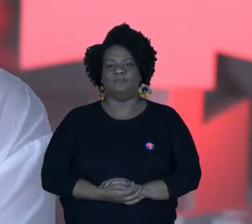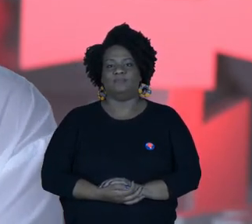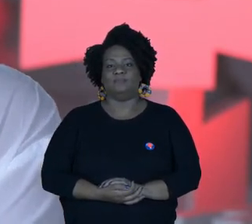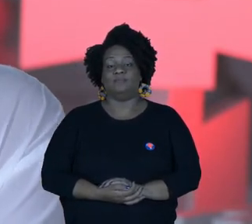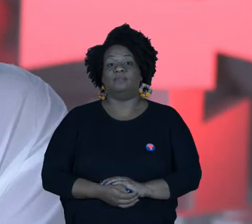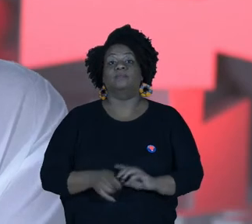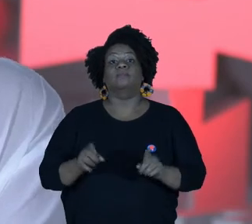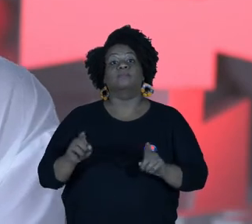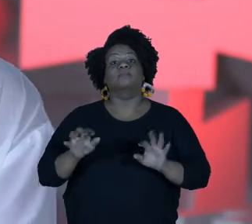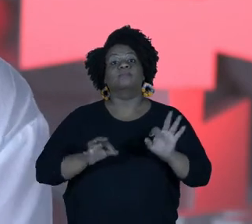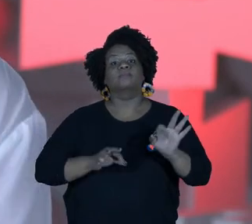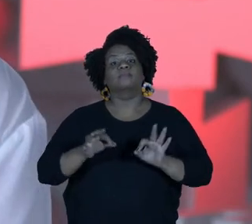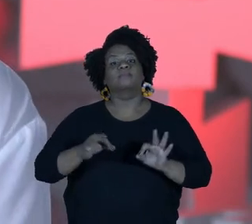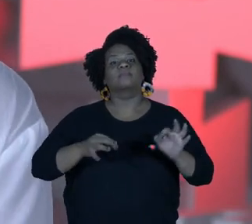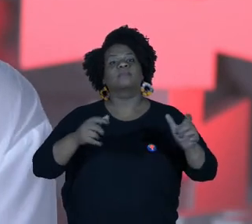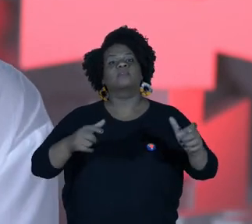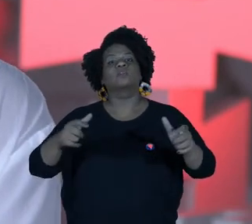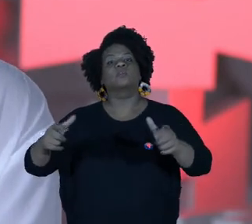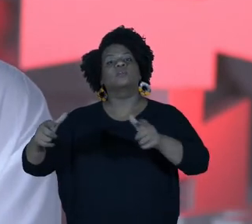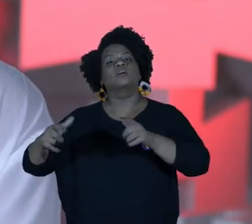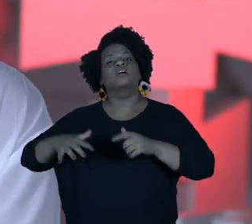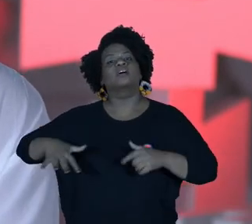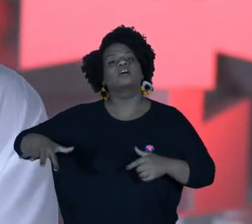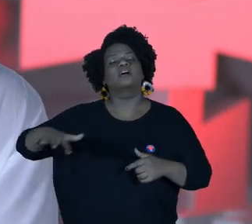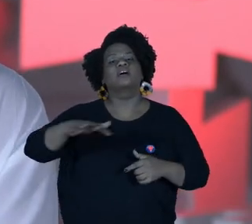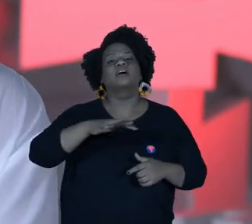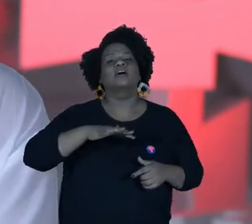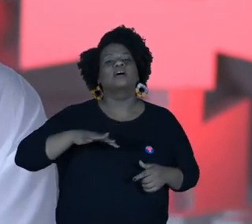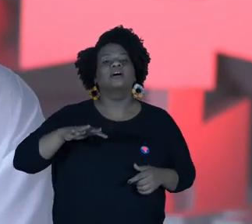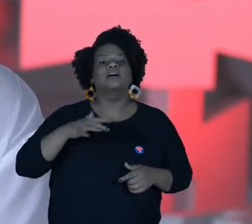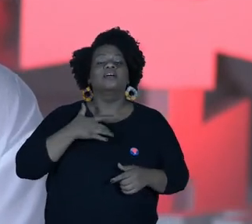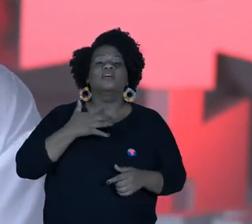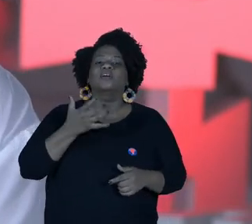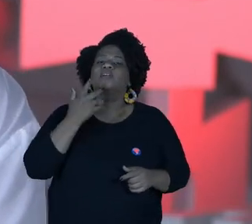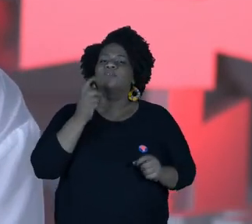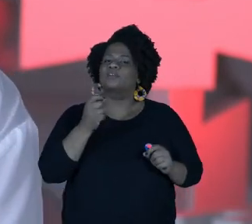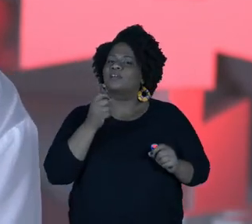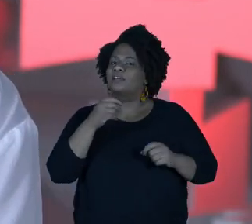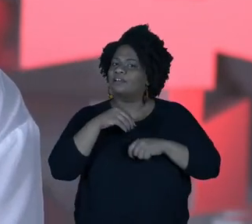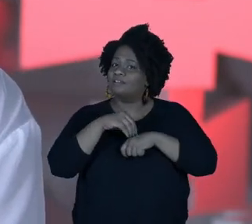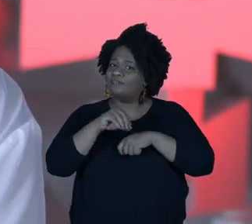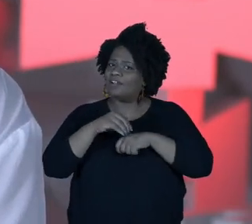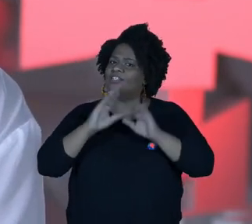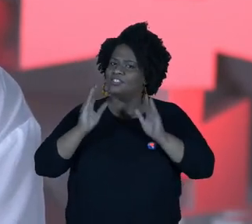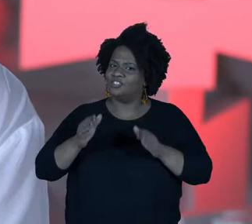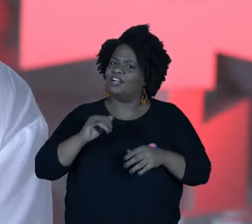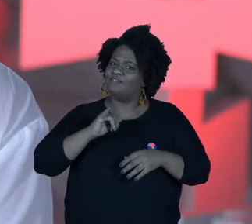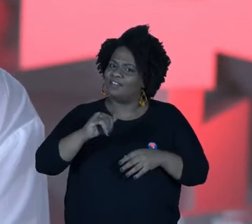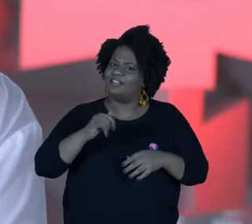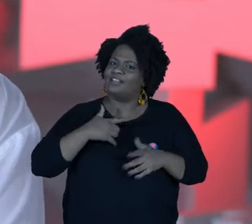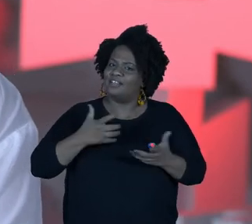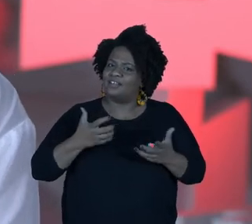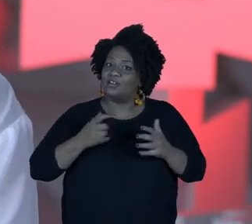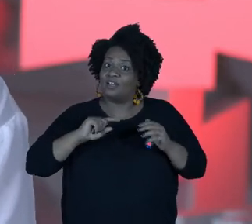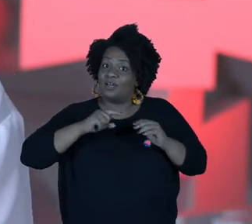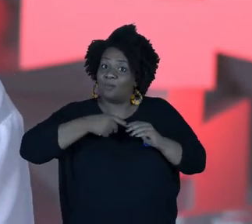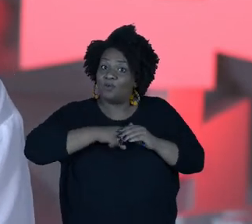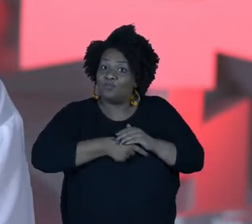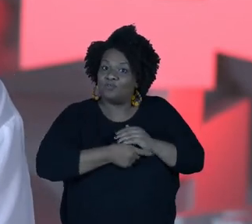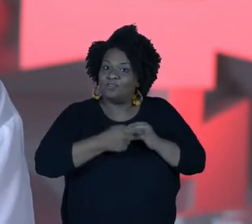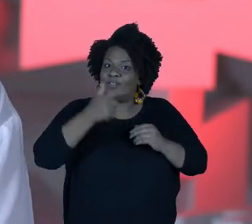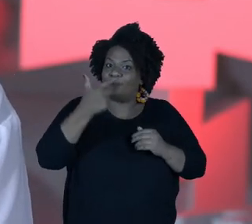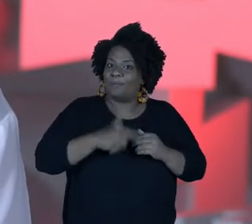nessa construção de espacialidade, eu gostaria de citar, já citei, mas eu vou aprofundar um pouco mais